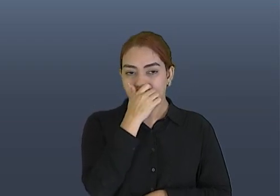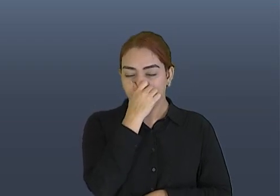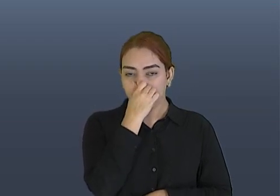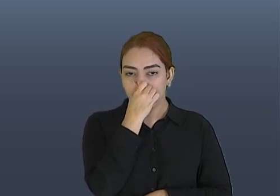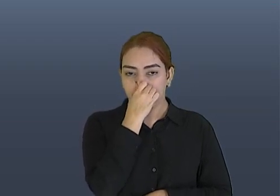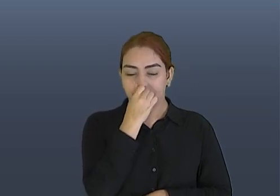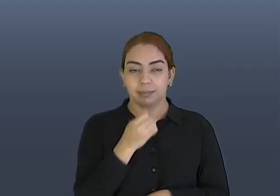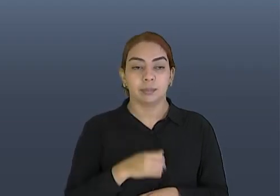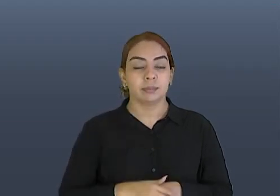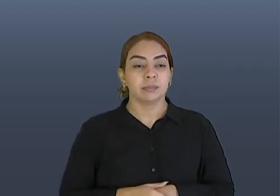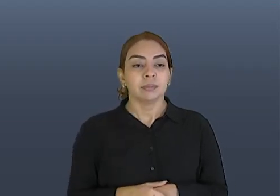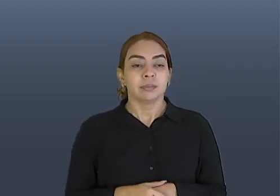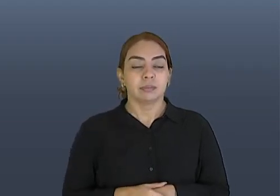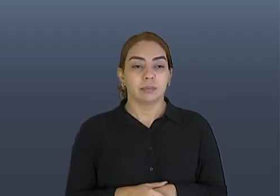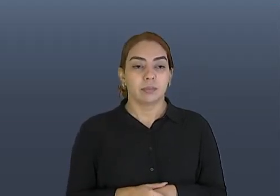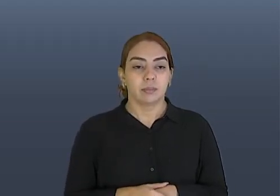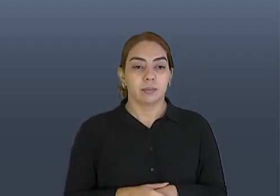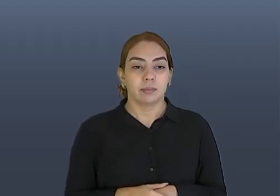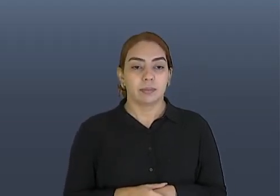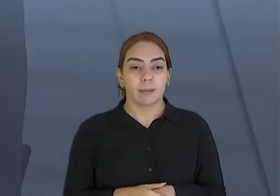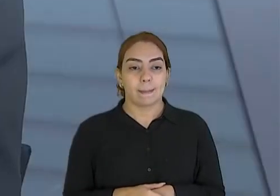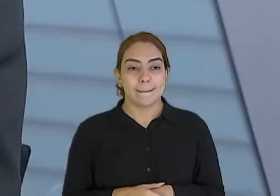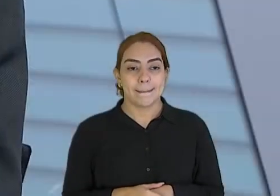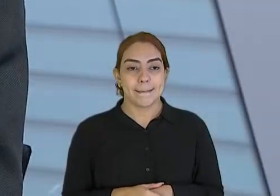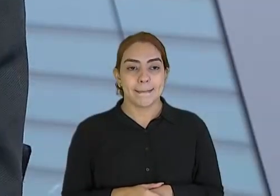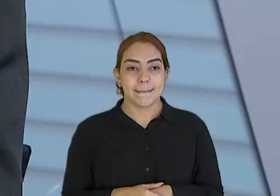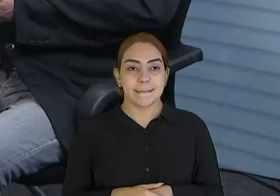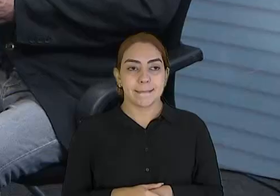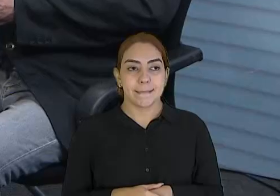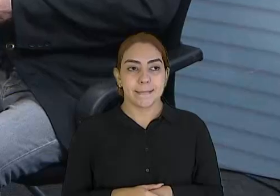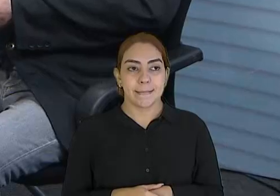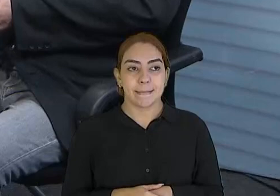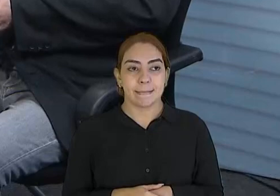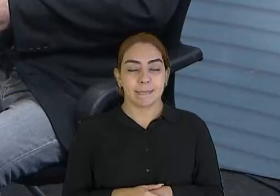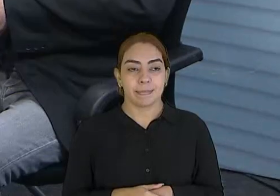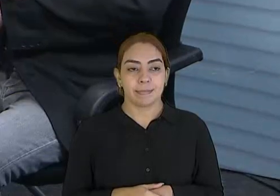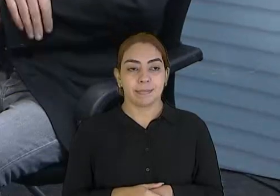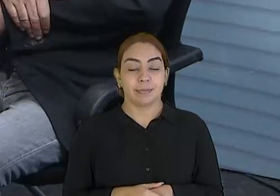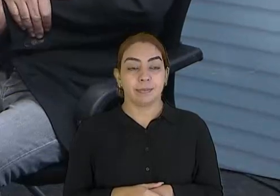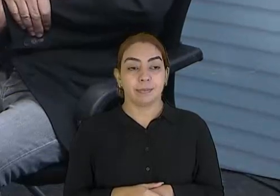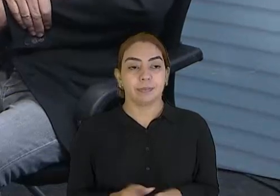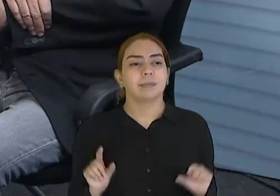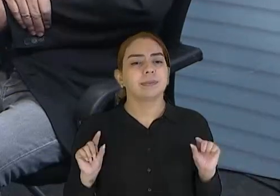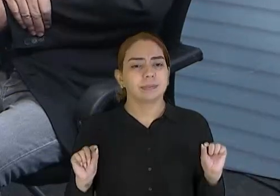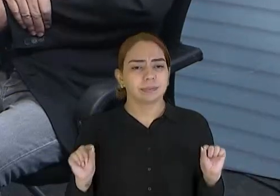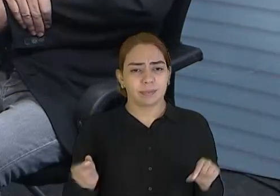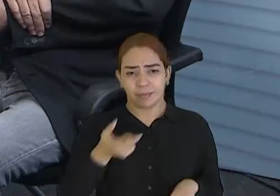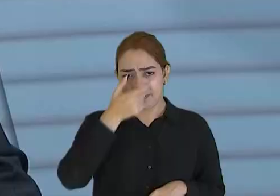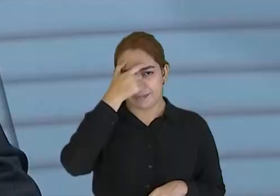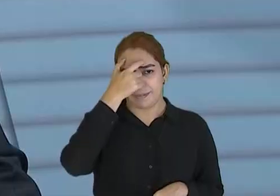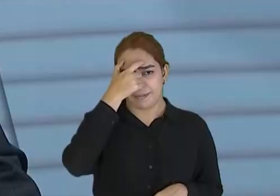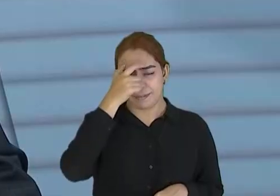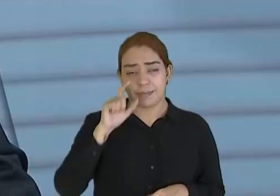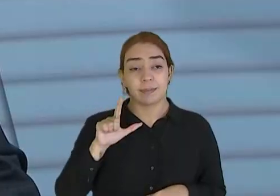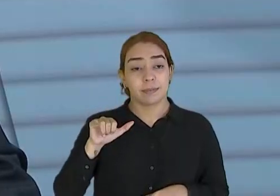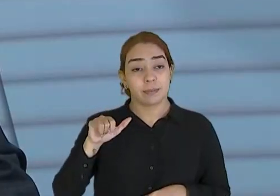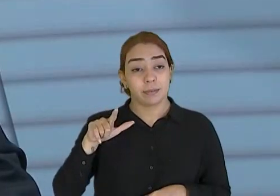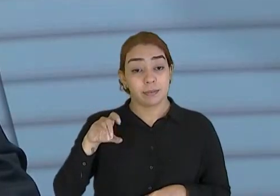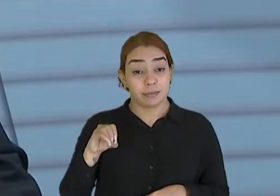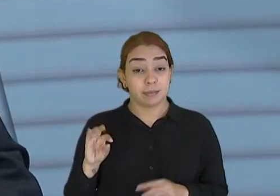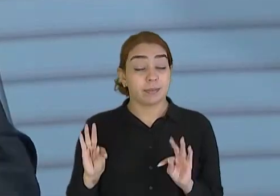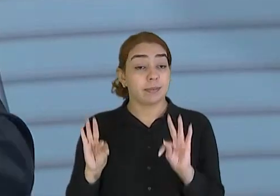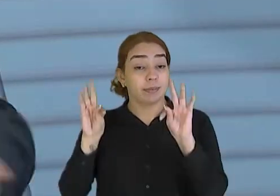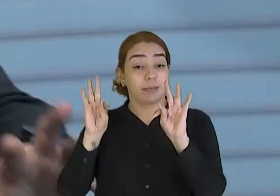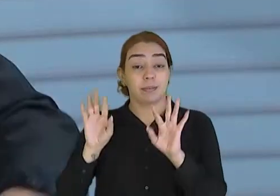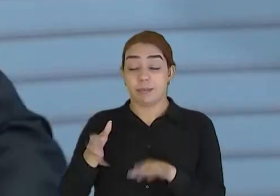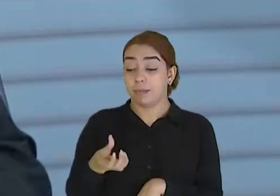as fotos do grande Ari Soares. Ari Soares. Muito bem. E essa campanha do descarte, como é que vai ser? Pronto, isso é interessante. Nós colocamos 6 pontos de